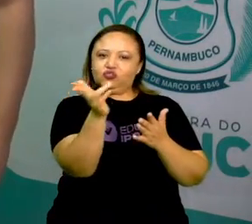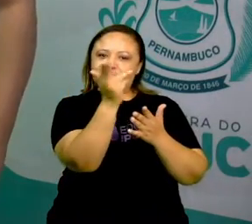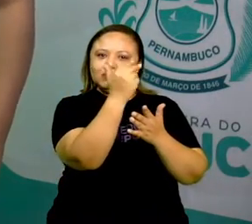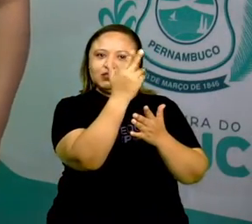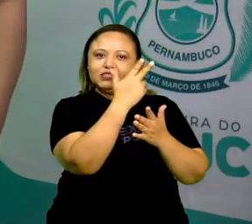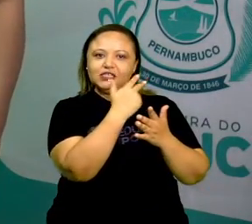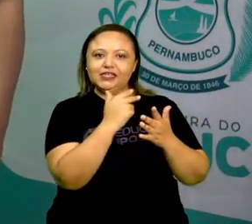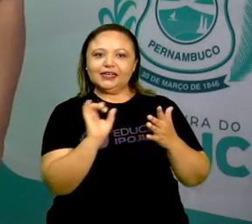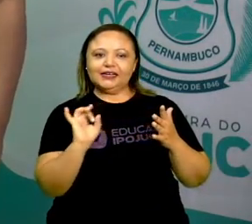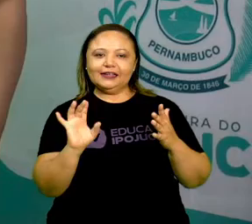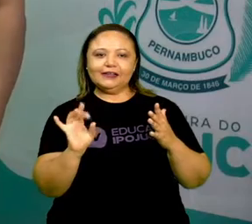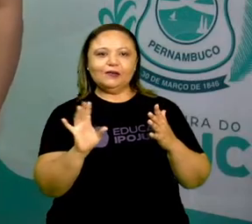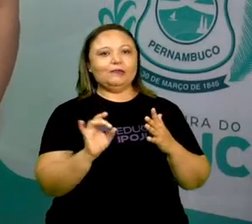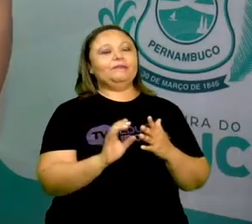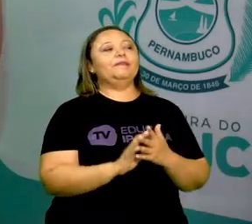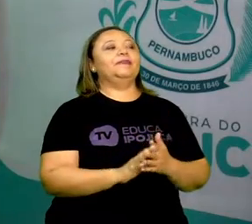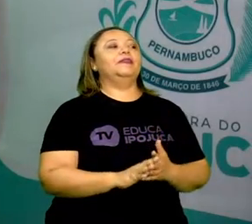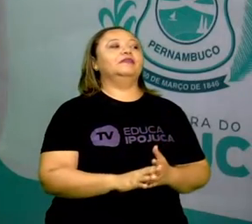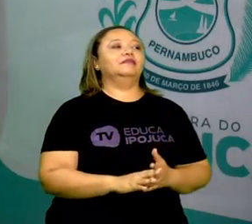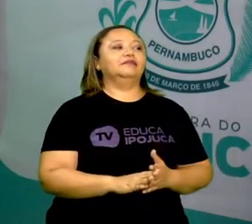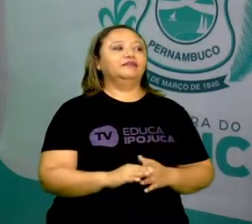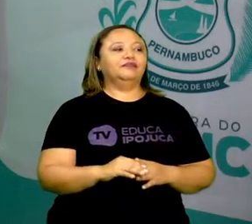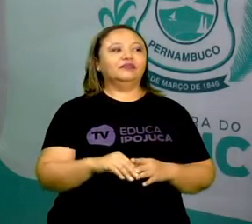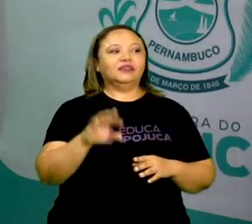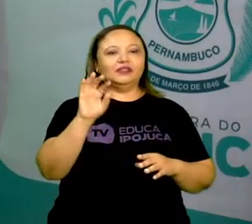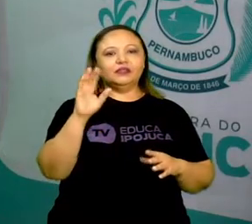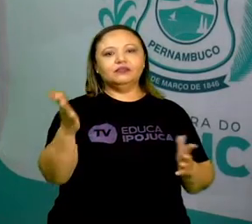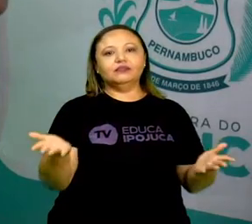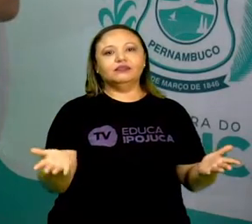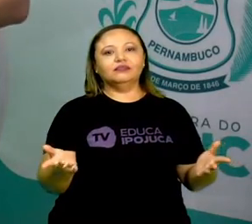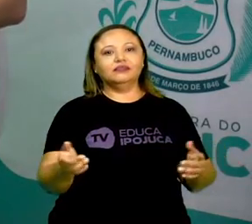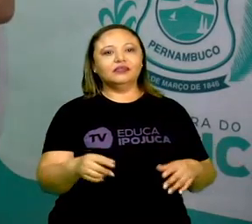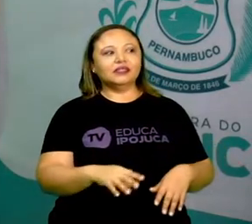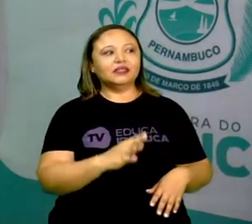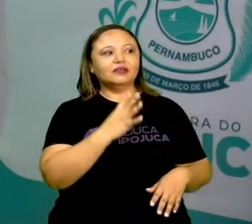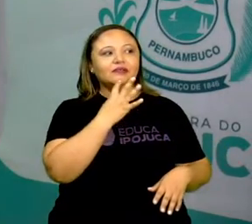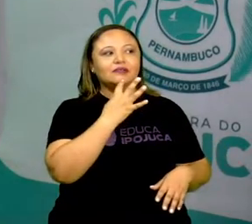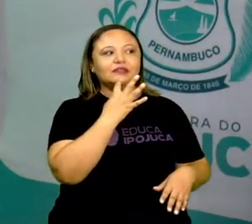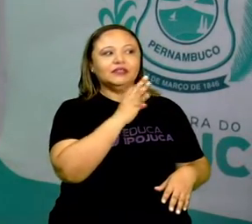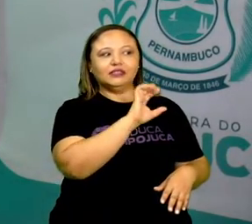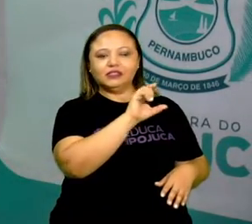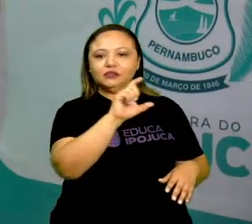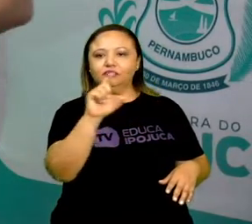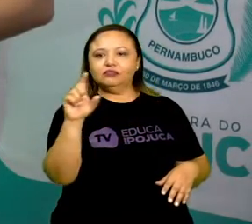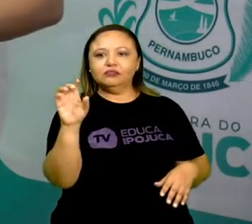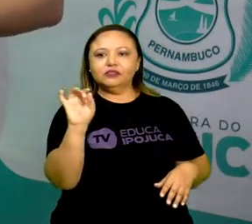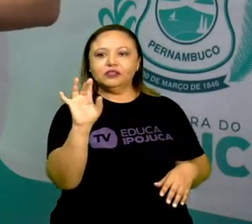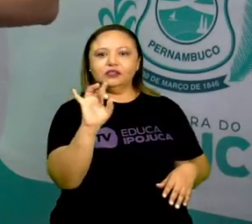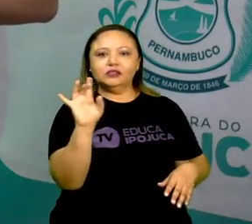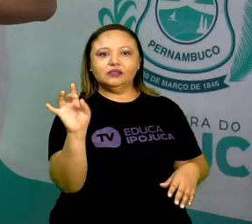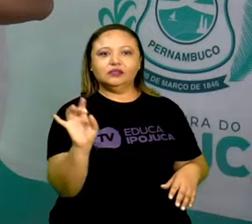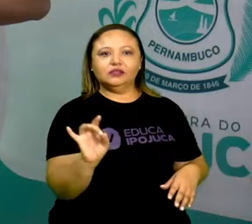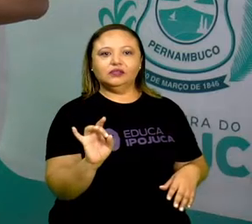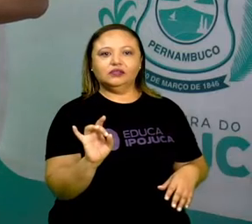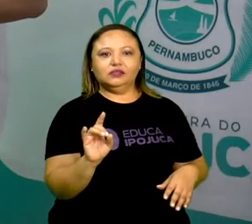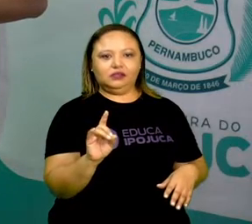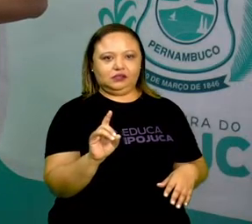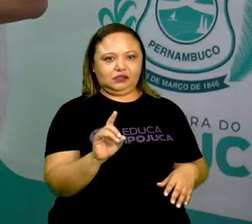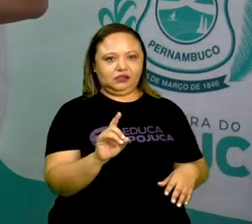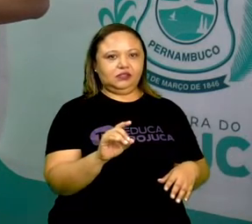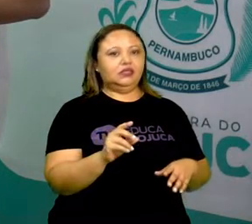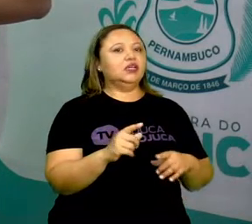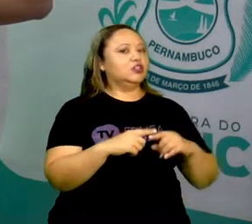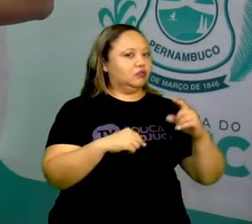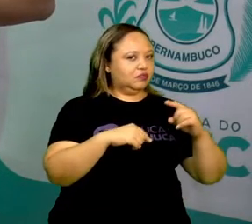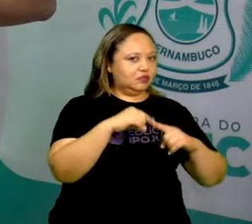cone, o cilindro e a esfera. Mas vocês conhecem esses objetos do dia a dia de vocês?